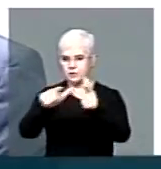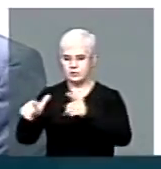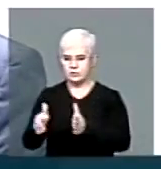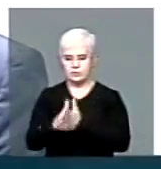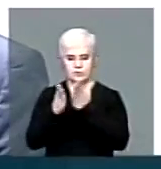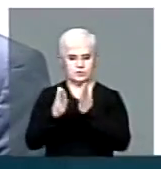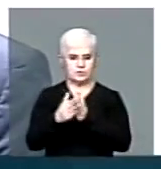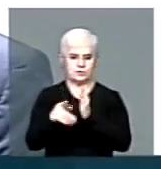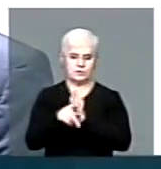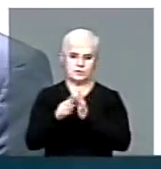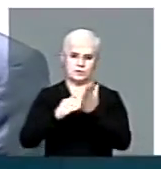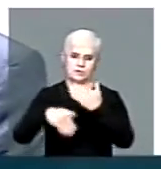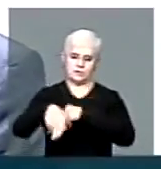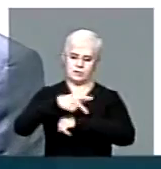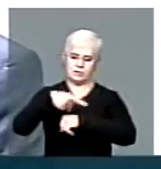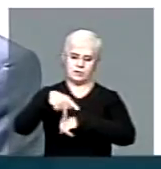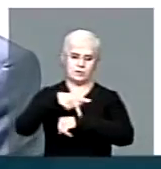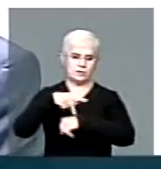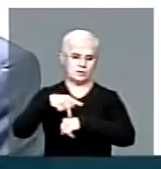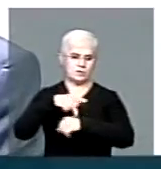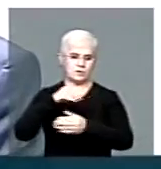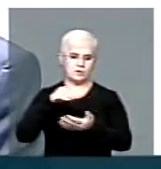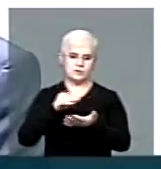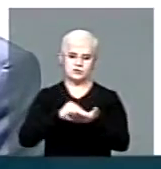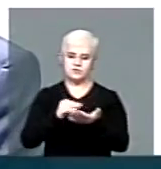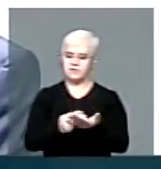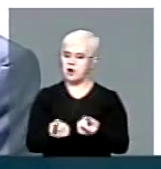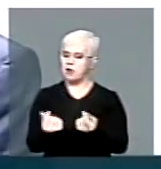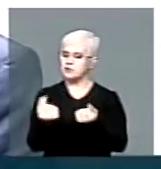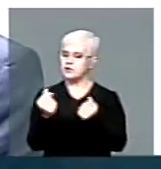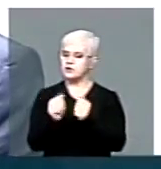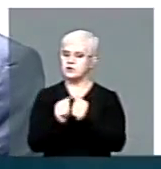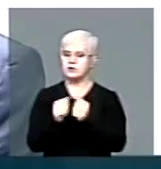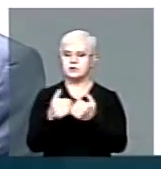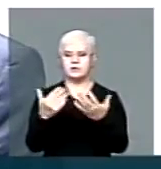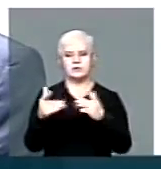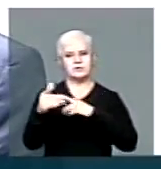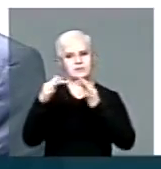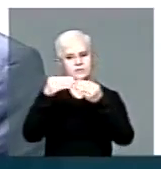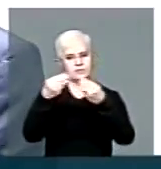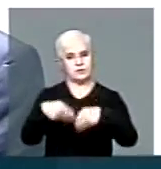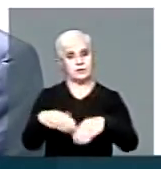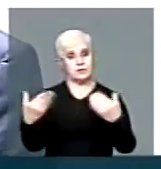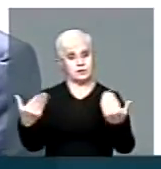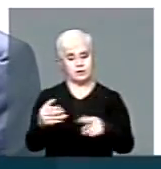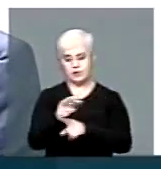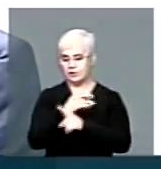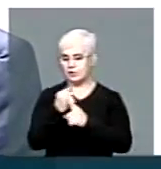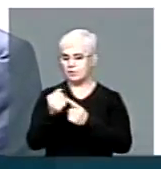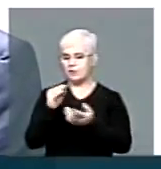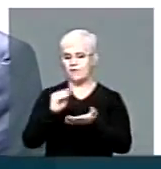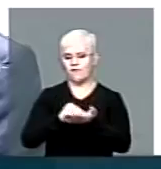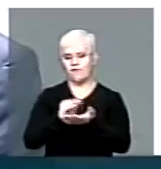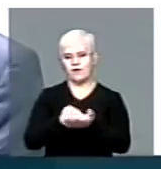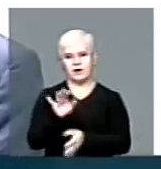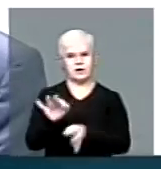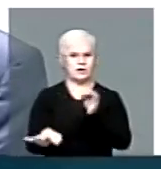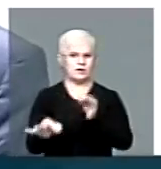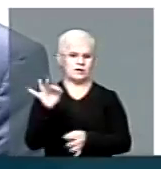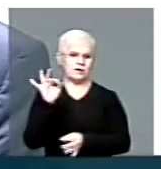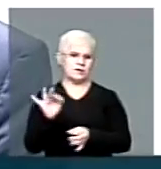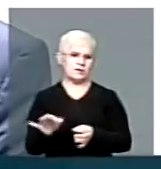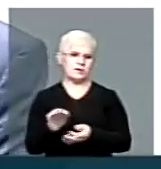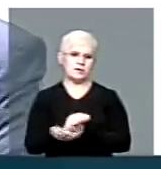pobres, mais despidos de recursos. Então essa é uma sociedade injusta, que não